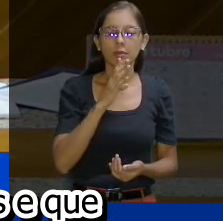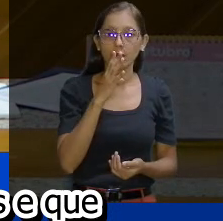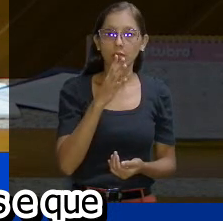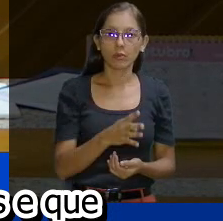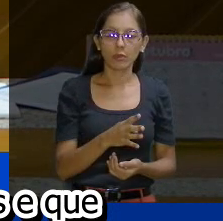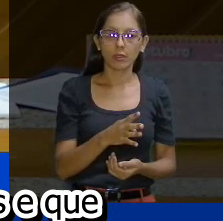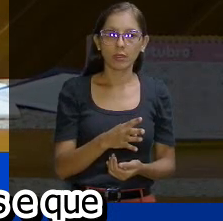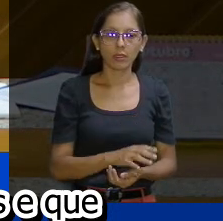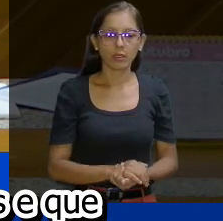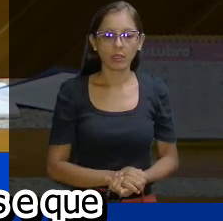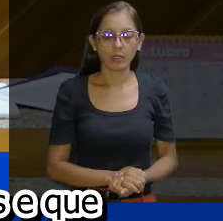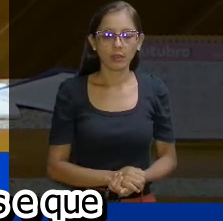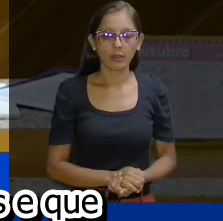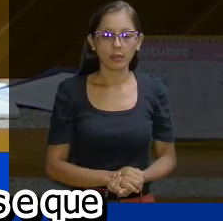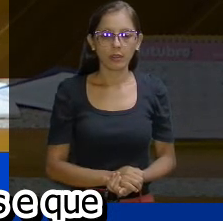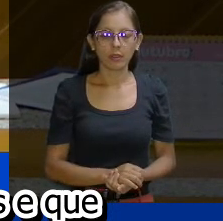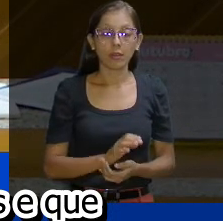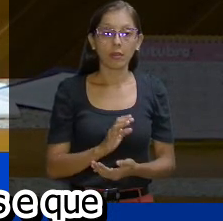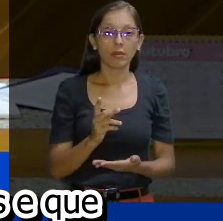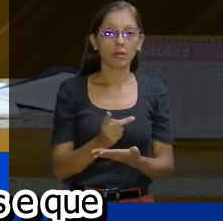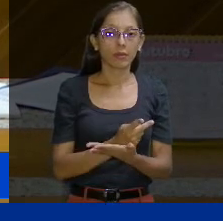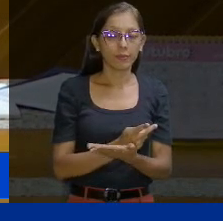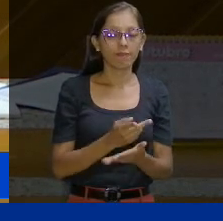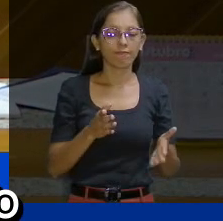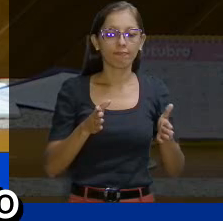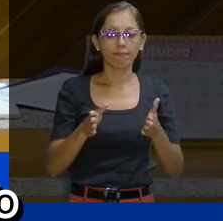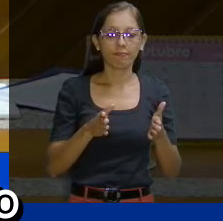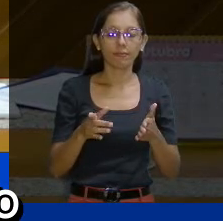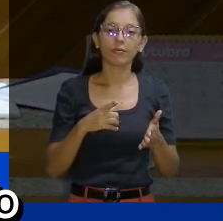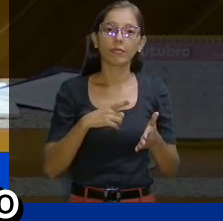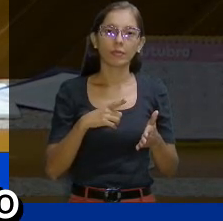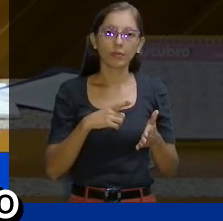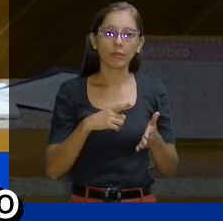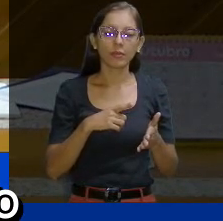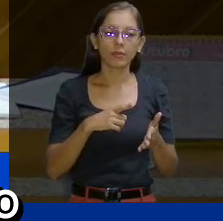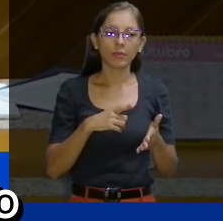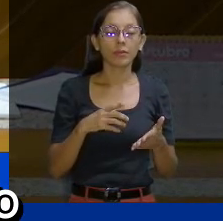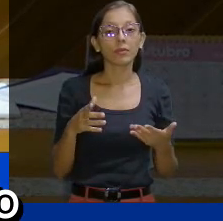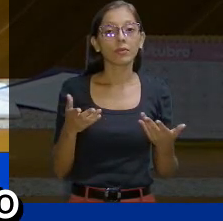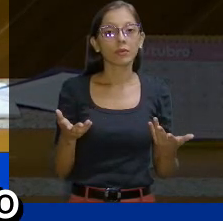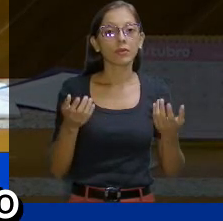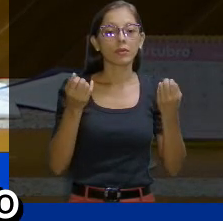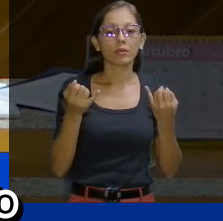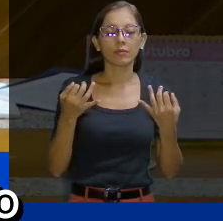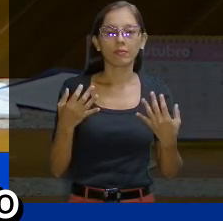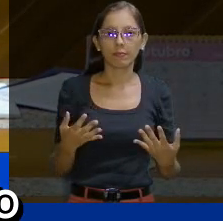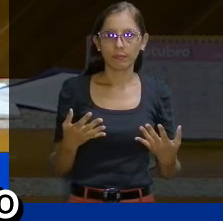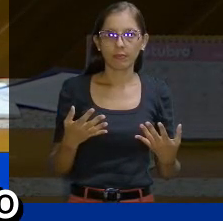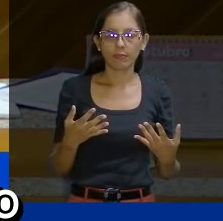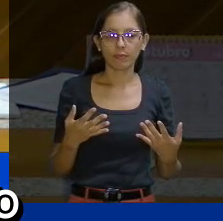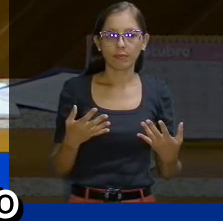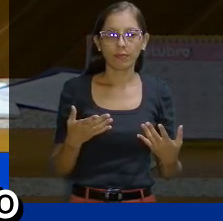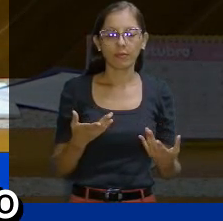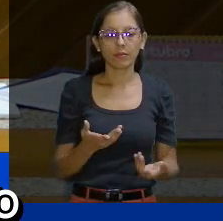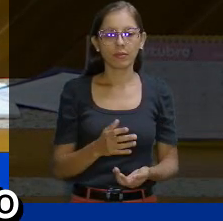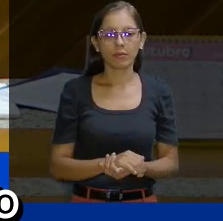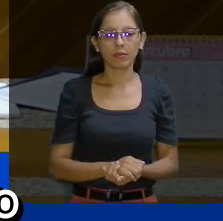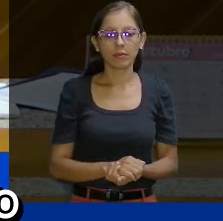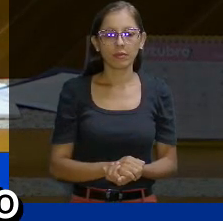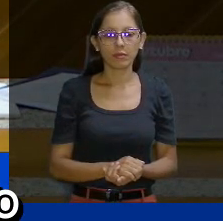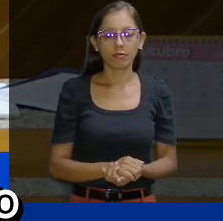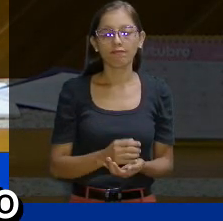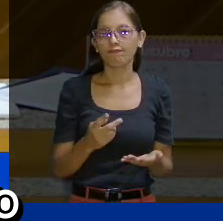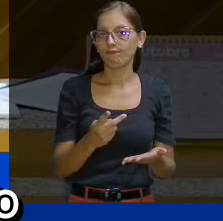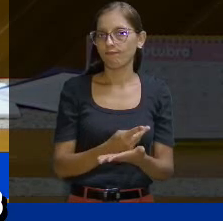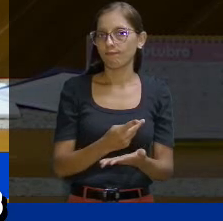teria obrigação de realizar substituições. Tal alegação não procede, visto que o acórdão